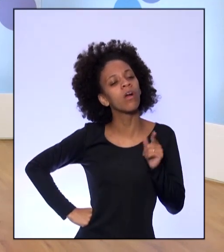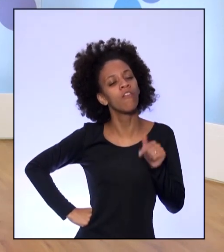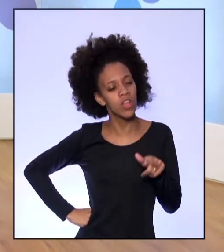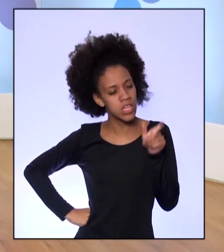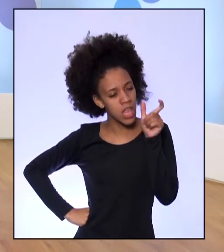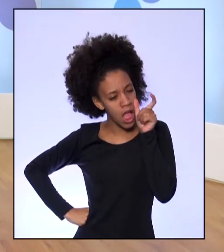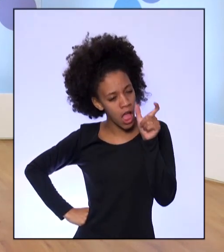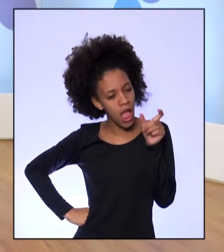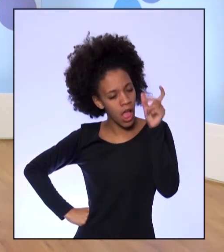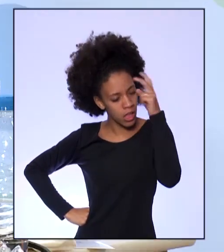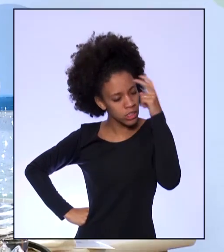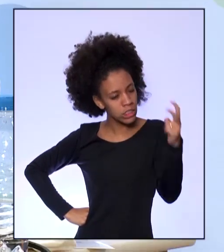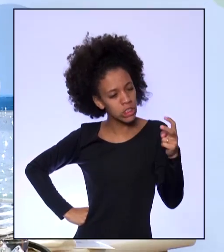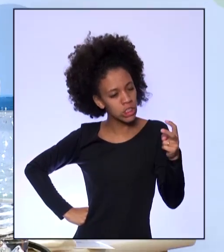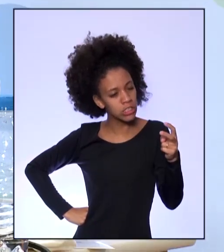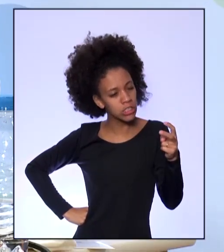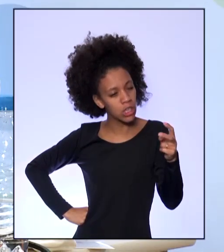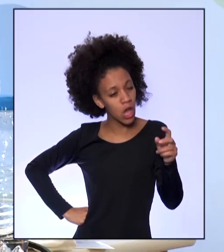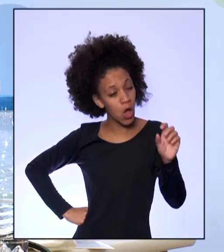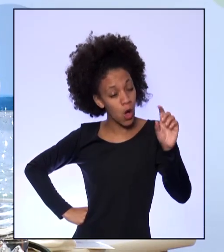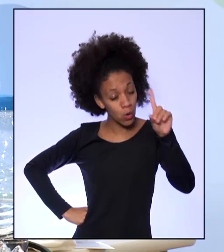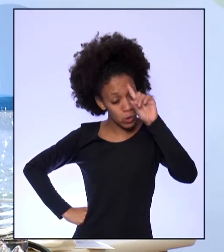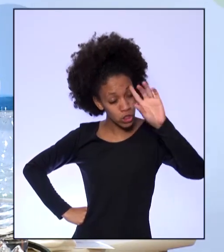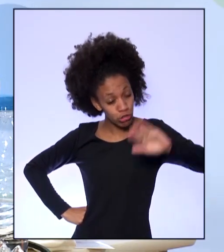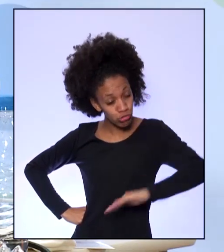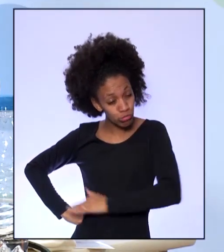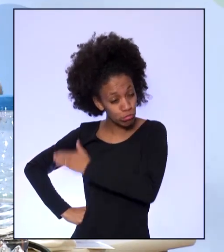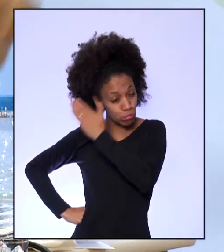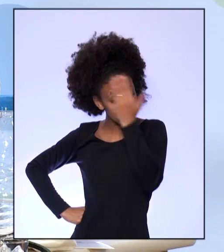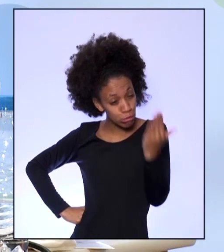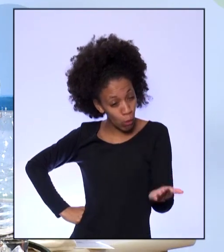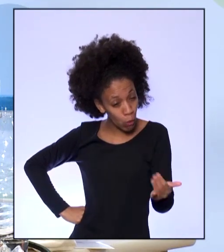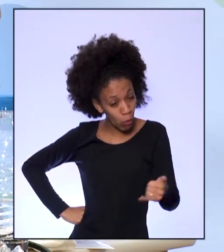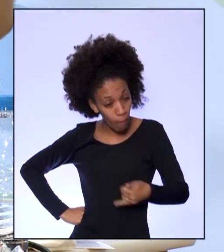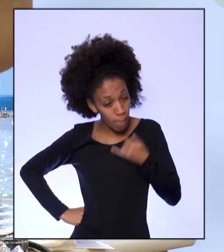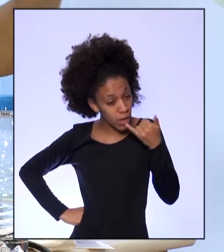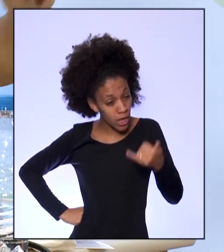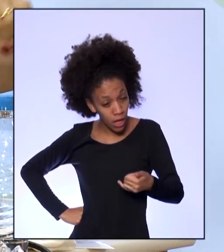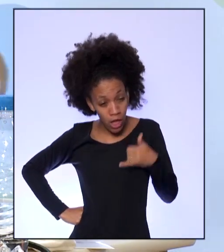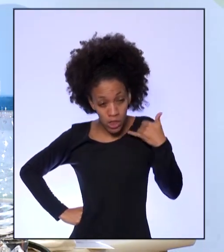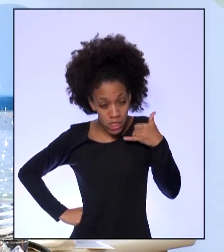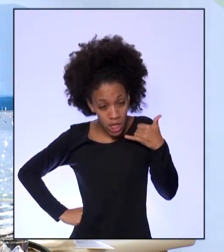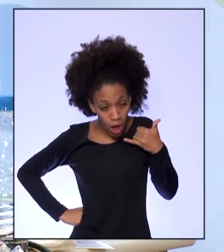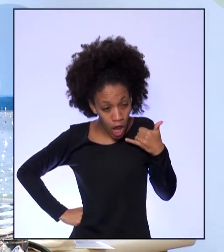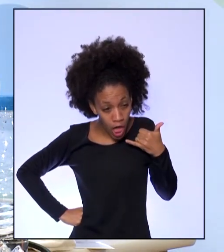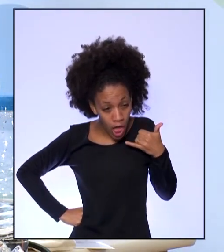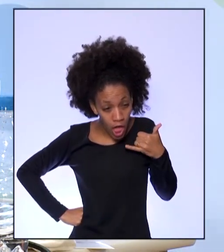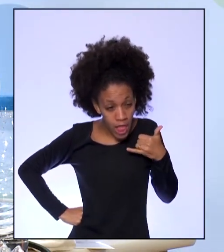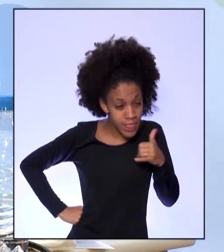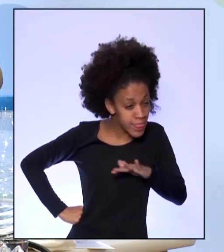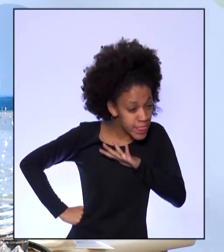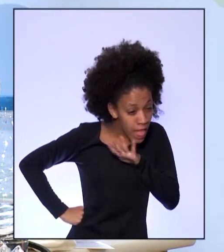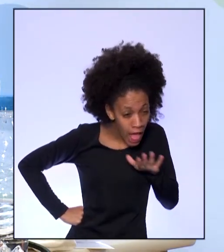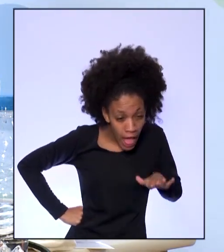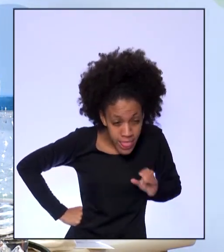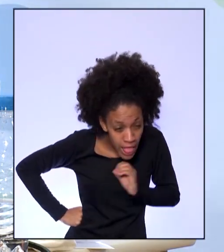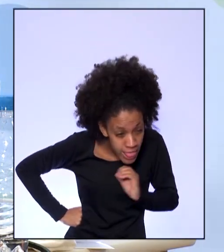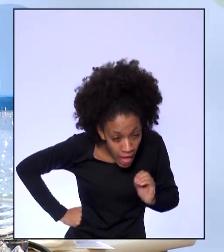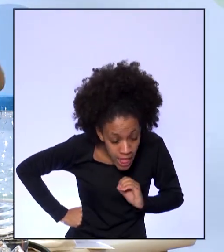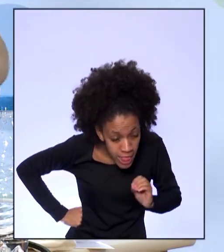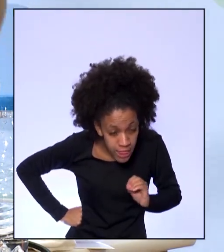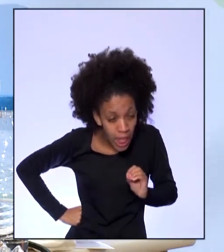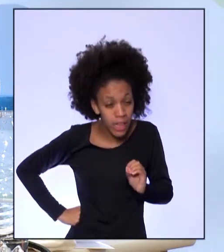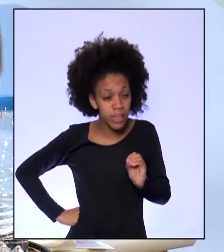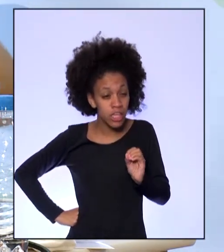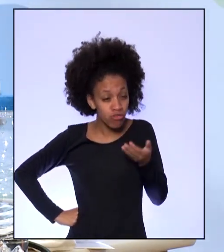você, hein? Ficou o dia inteiro jogando no seu joguinho e não assistiu a nenhuma aula do Centro de Mídias. Eu